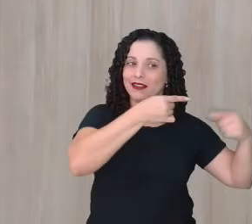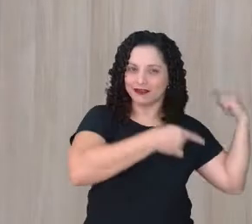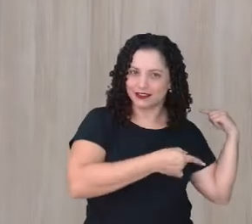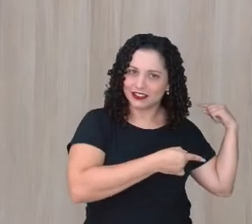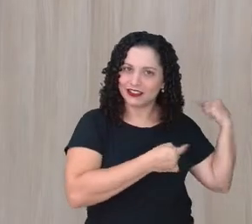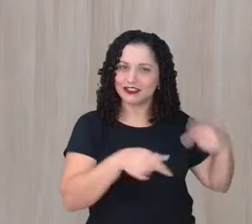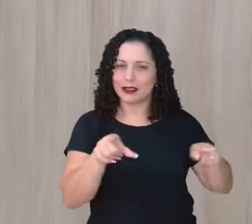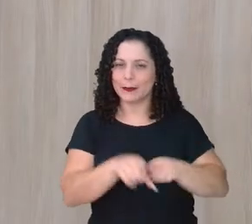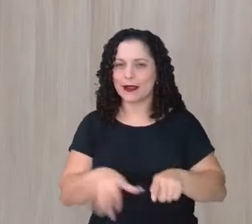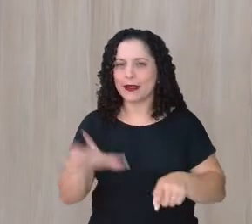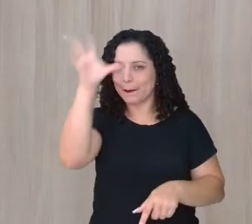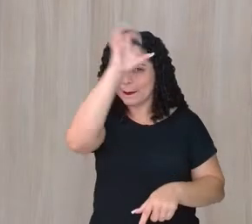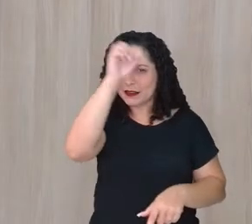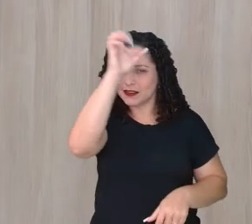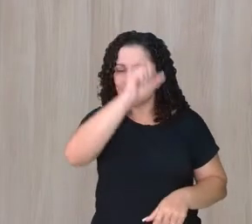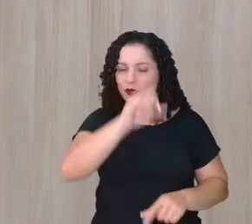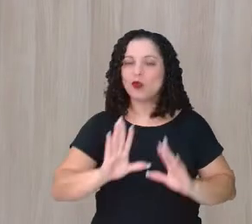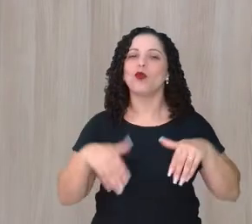aí da fórmula química?